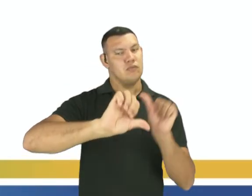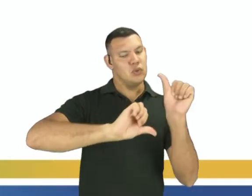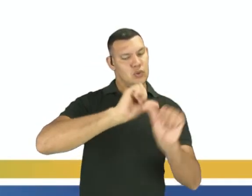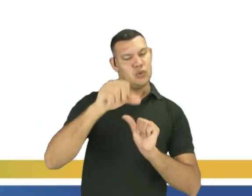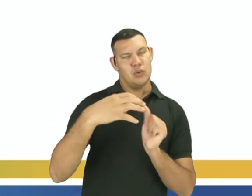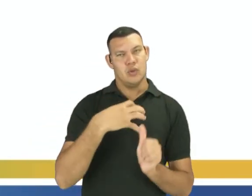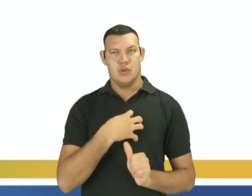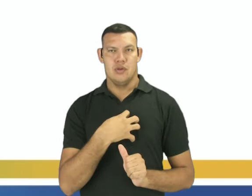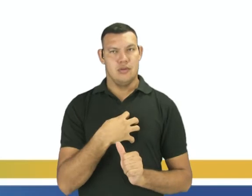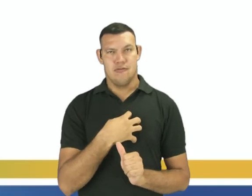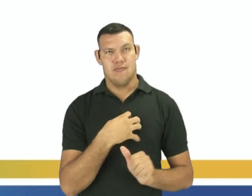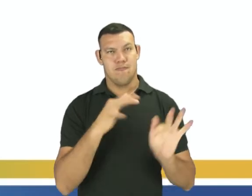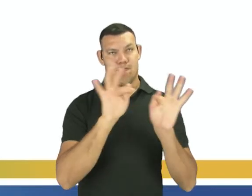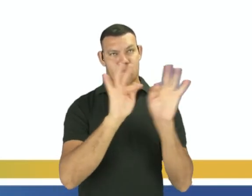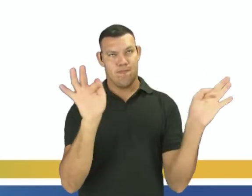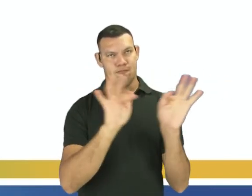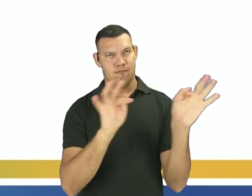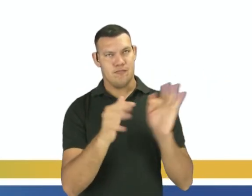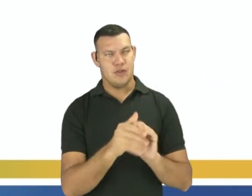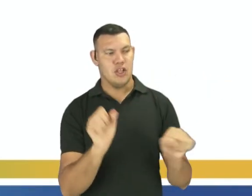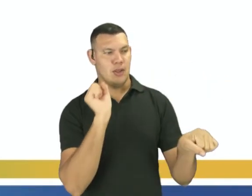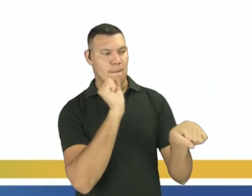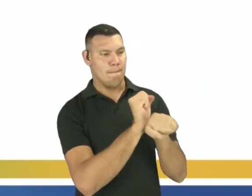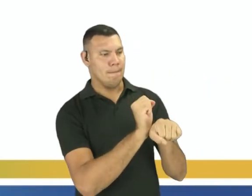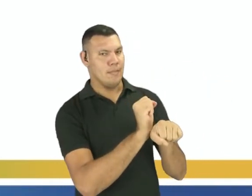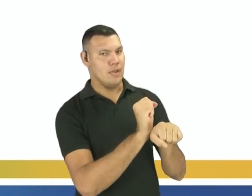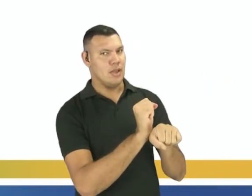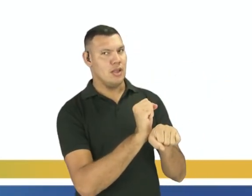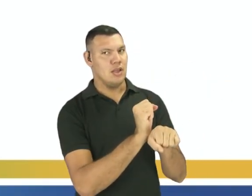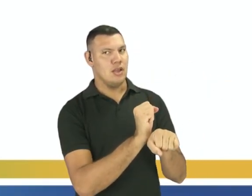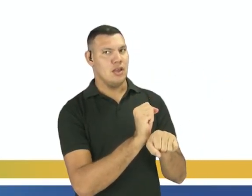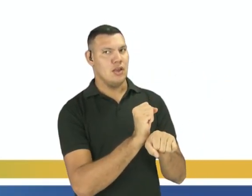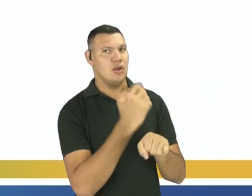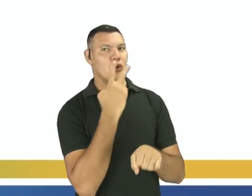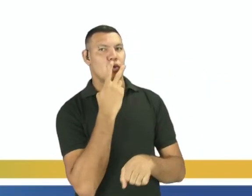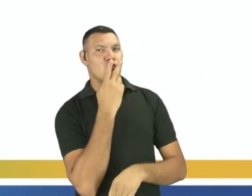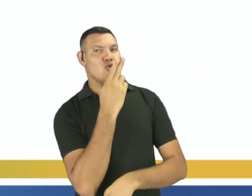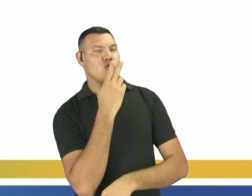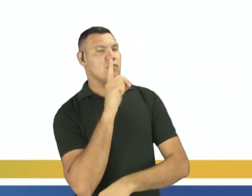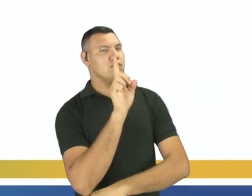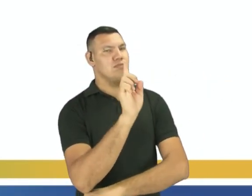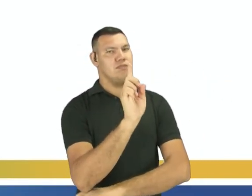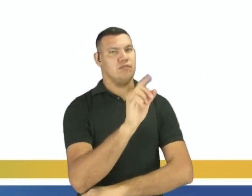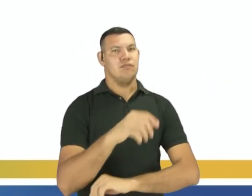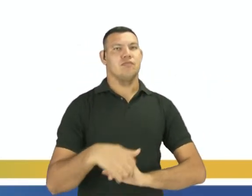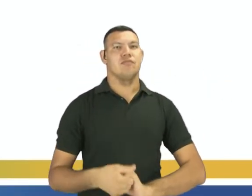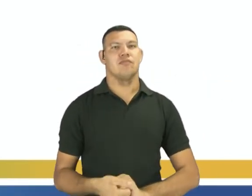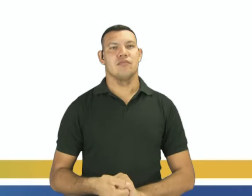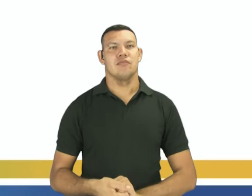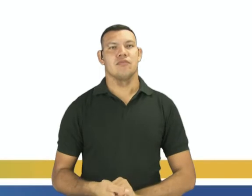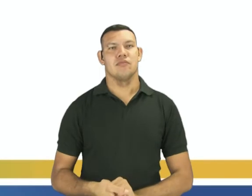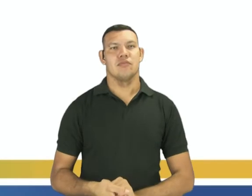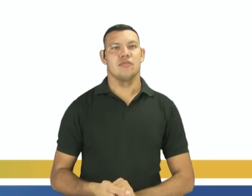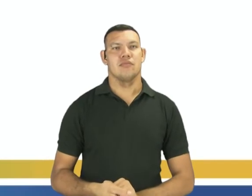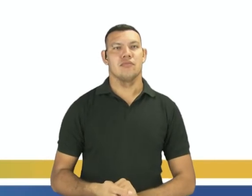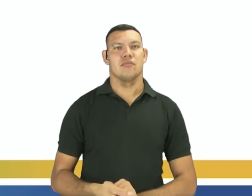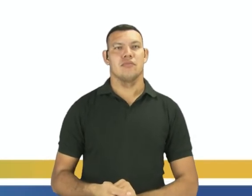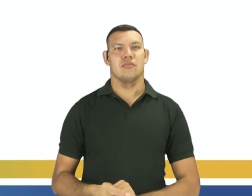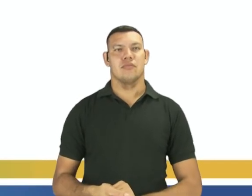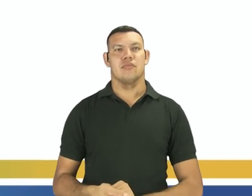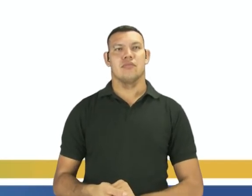que vem após eles, pode ser usado tanto no gerúndio quanto no infinitivo, sem problema nenhum, mas vai haver uma mudança de sentido.